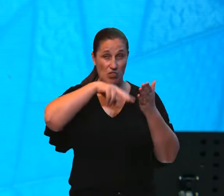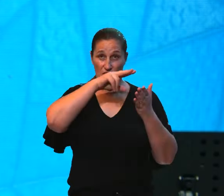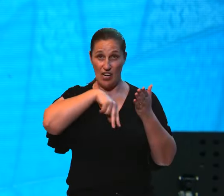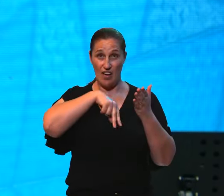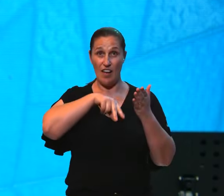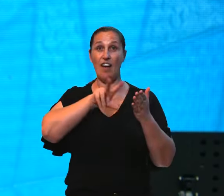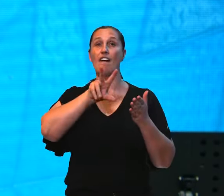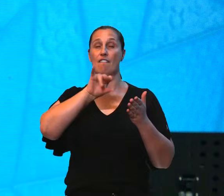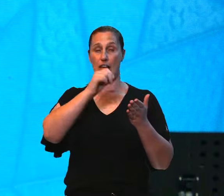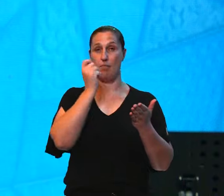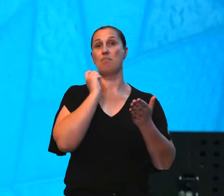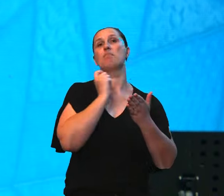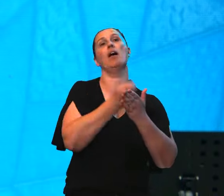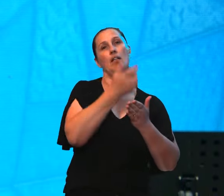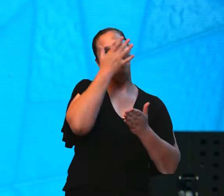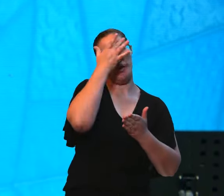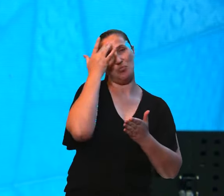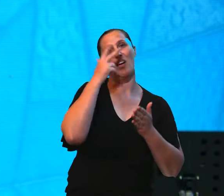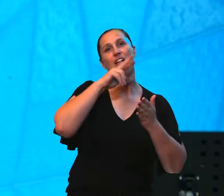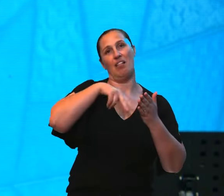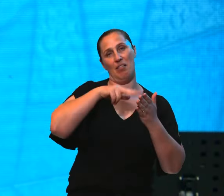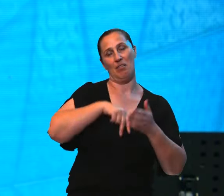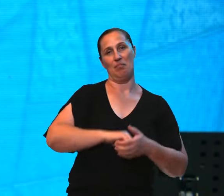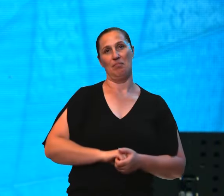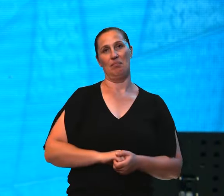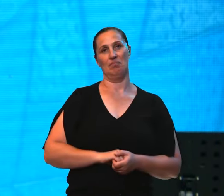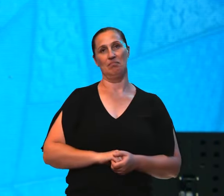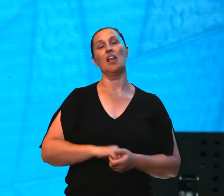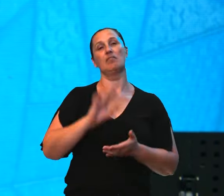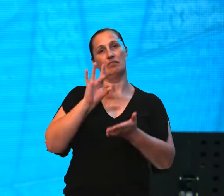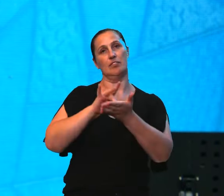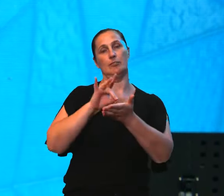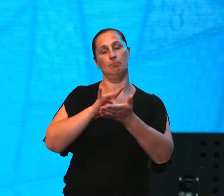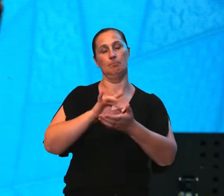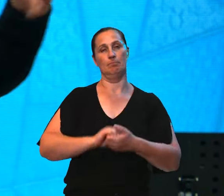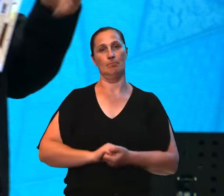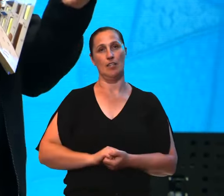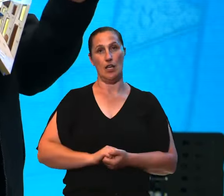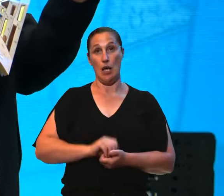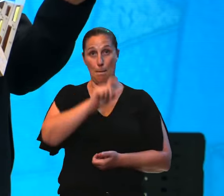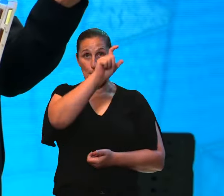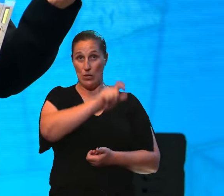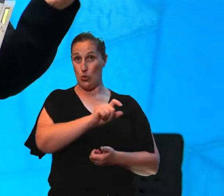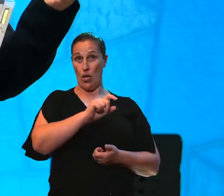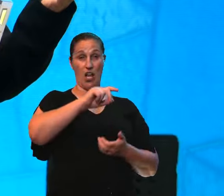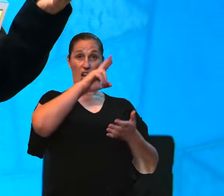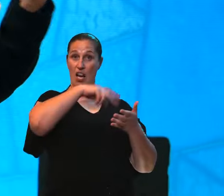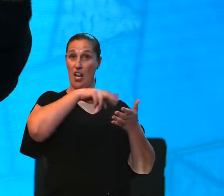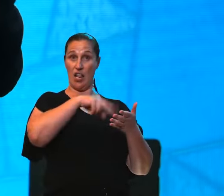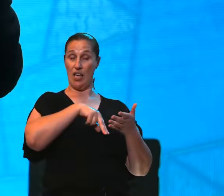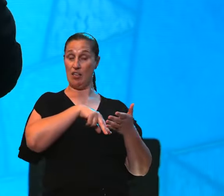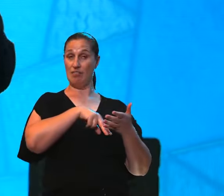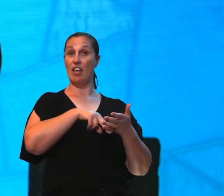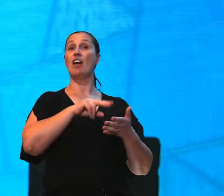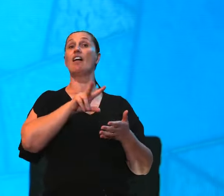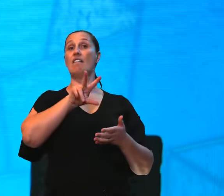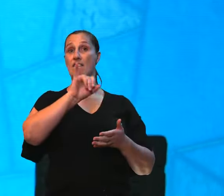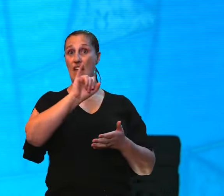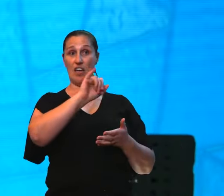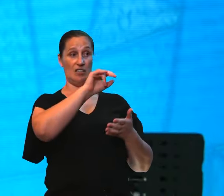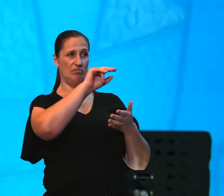pagar para quem leu verdade quem não ler vai ler a vida de quem leu